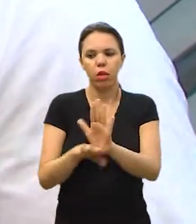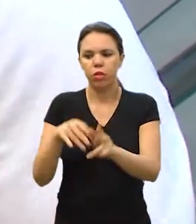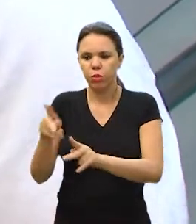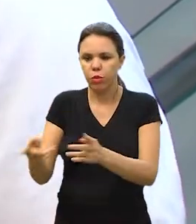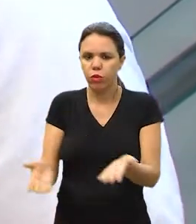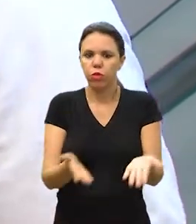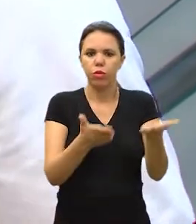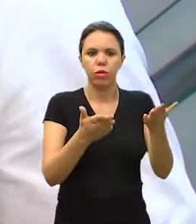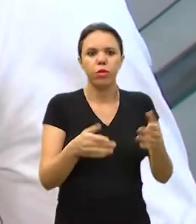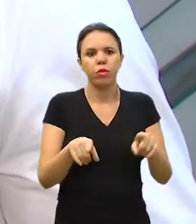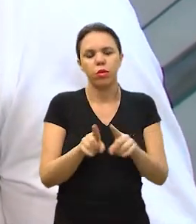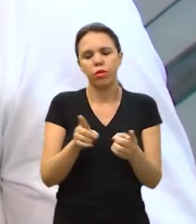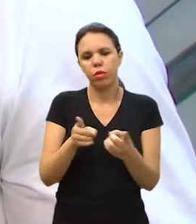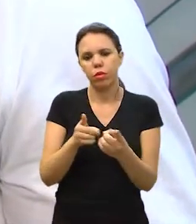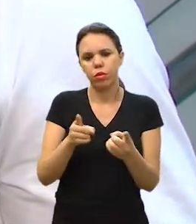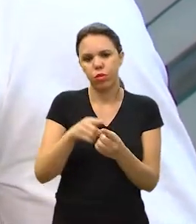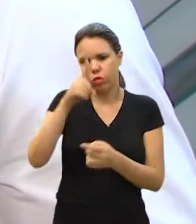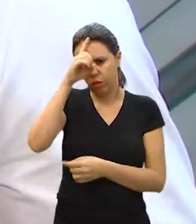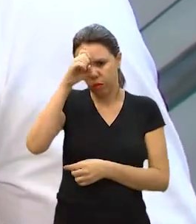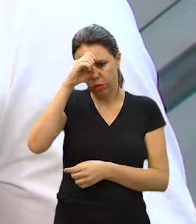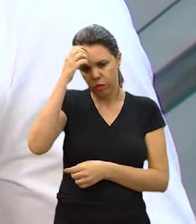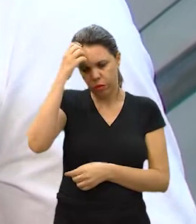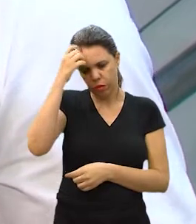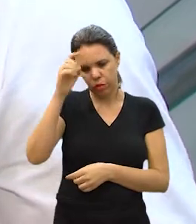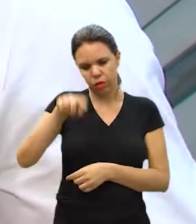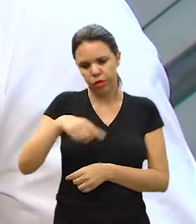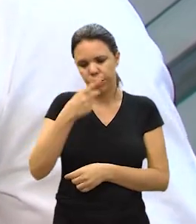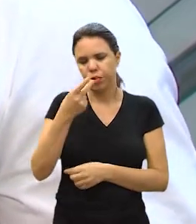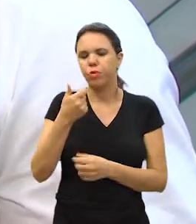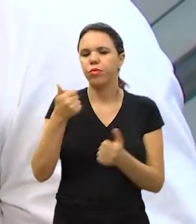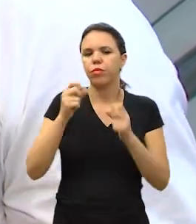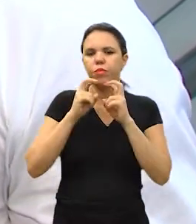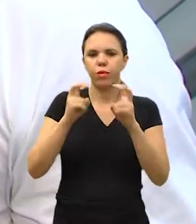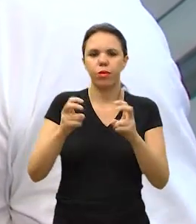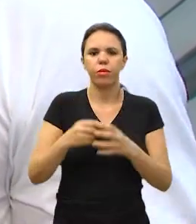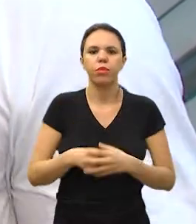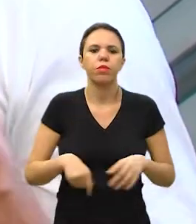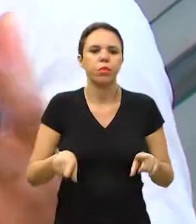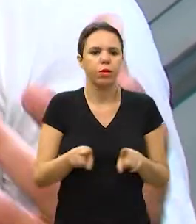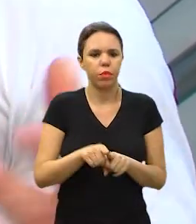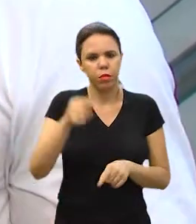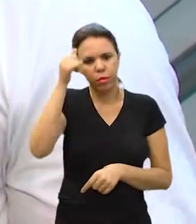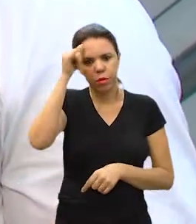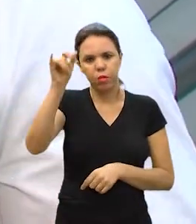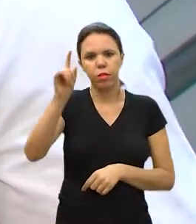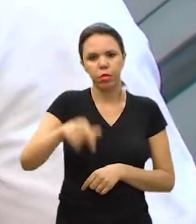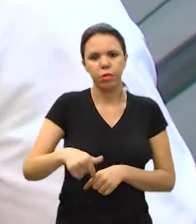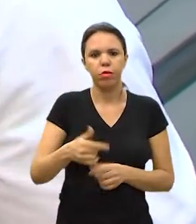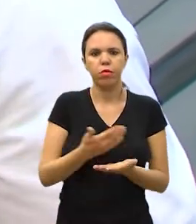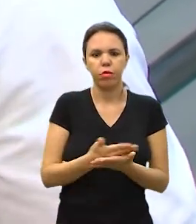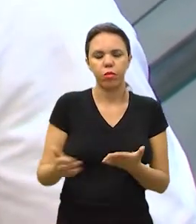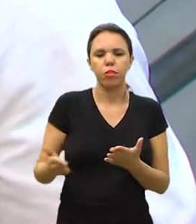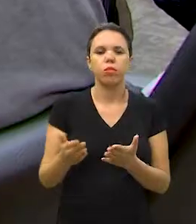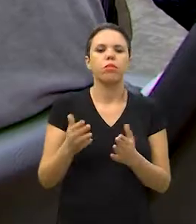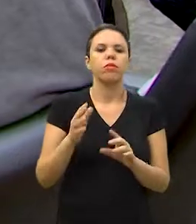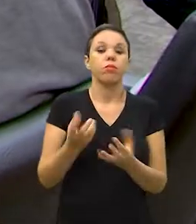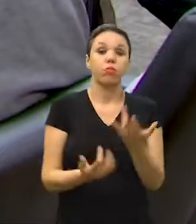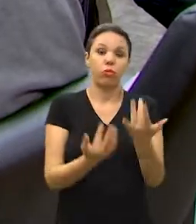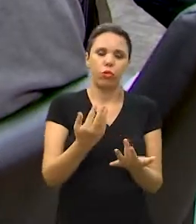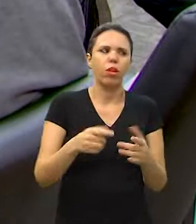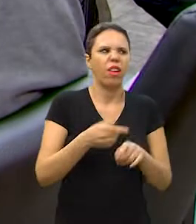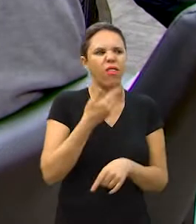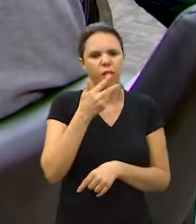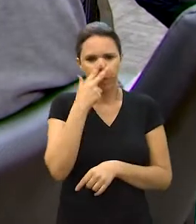auxílio dos ocupantes, no atendimento pré-hospitalar, que é o que a gente chama de primeiros socorros, e também no combate ao princípio de incêndio.